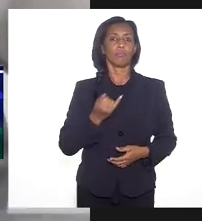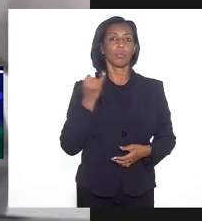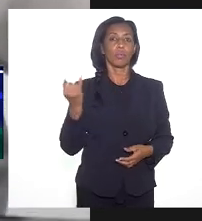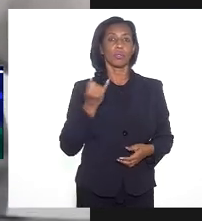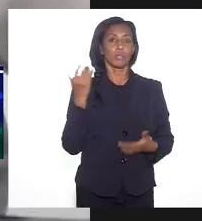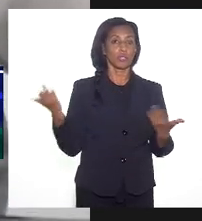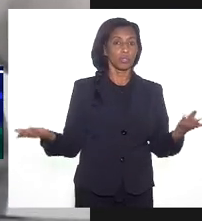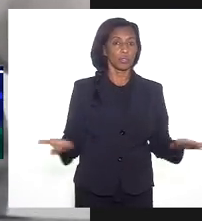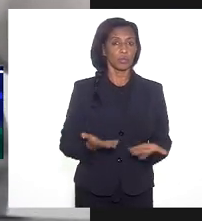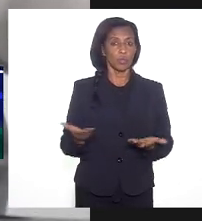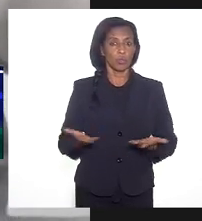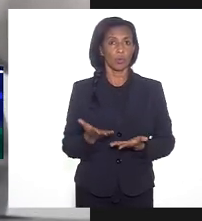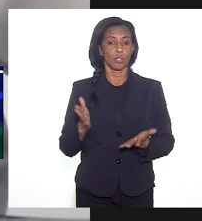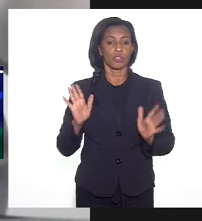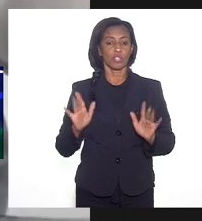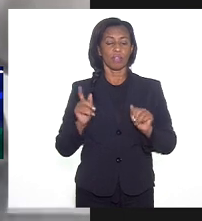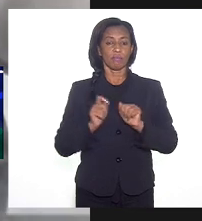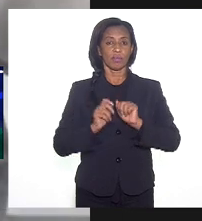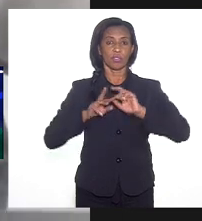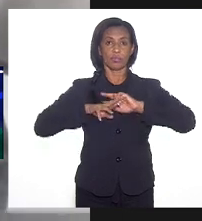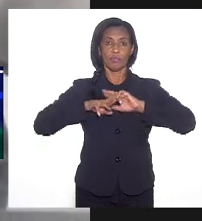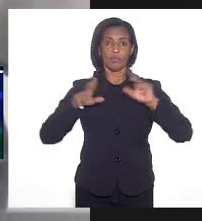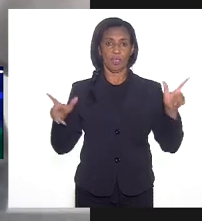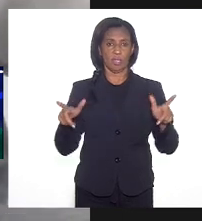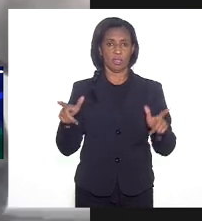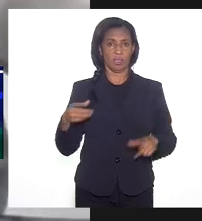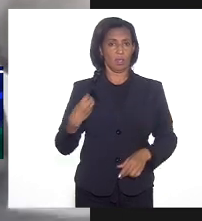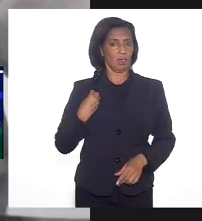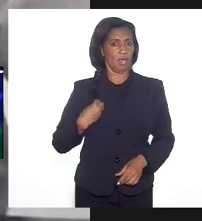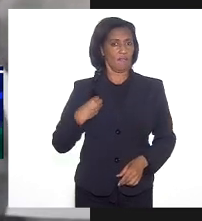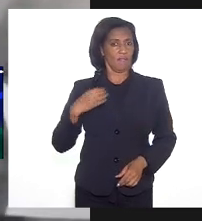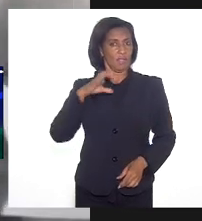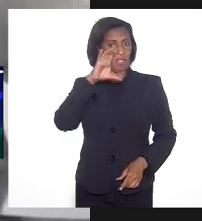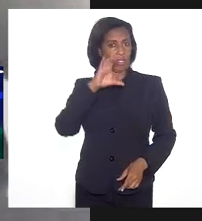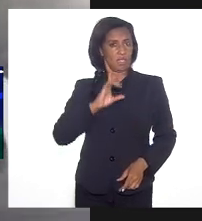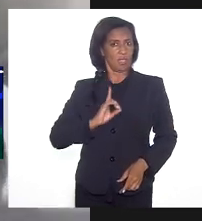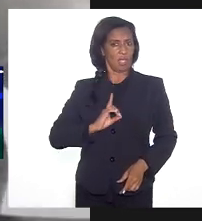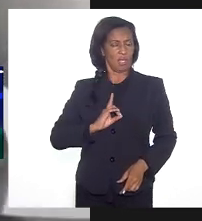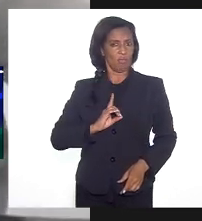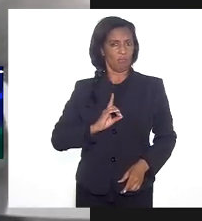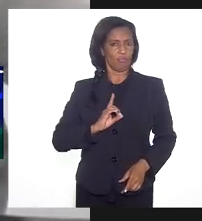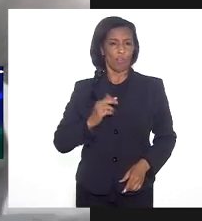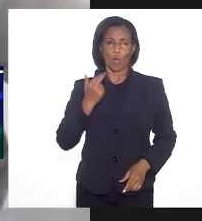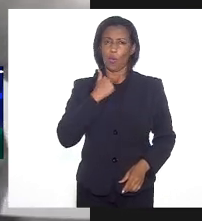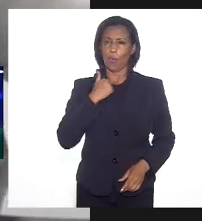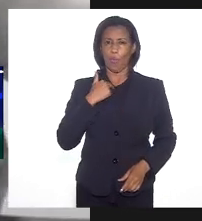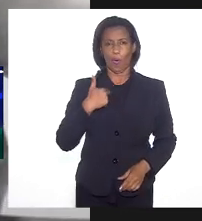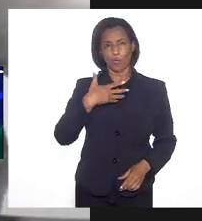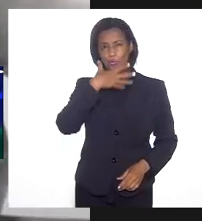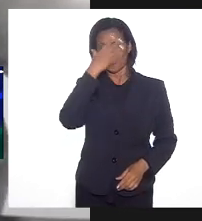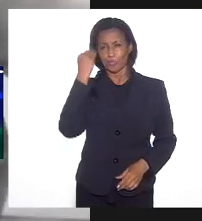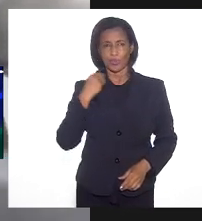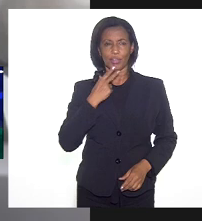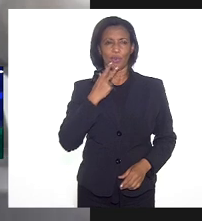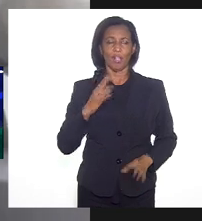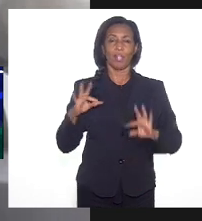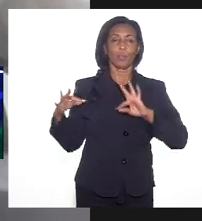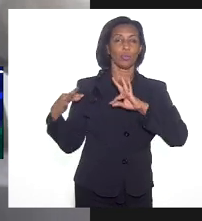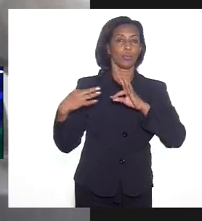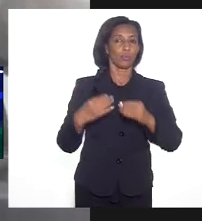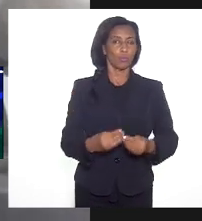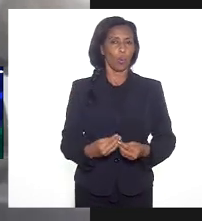que hoje já fazem a diferença na vida do cidadão eu não posso deixar de citar aqui senhor presidente todo